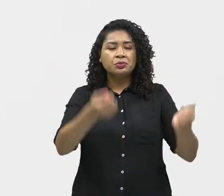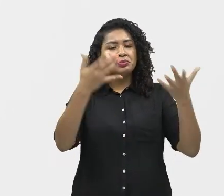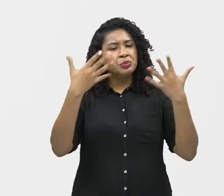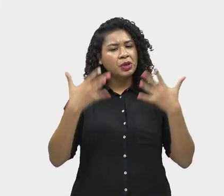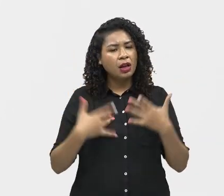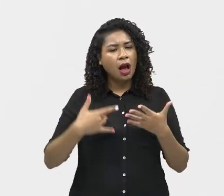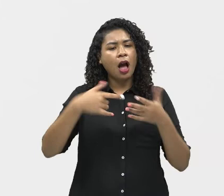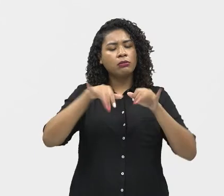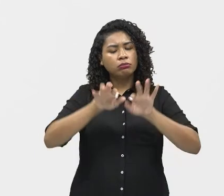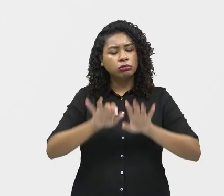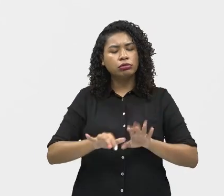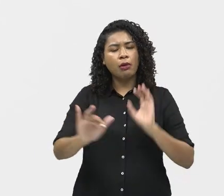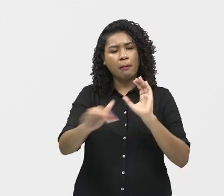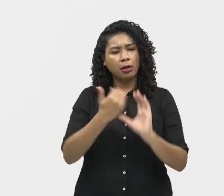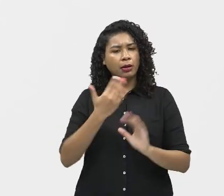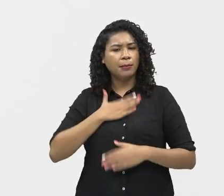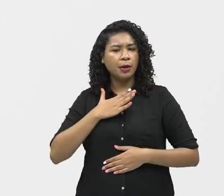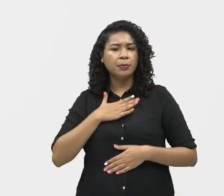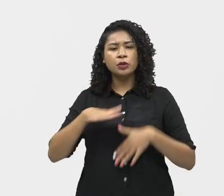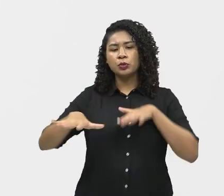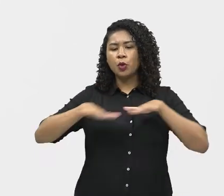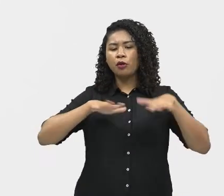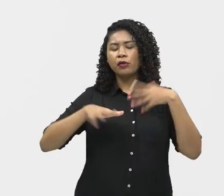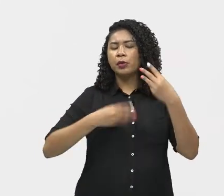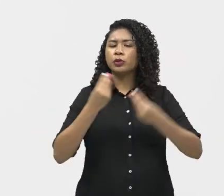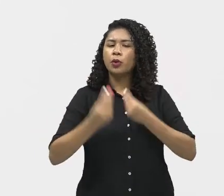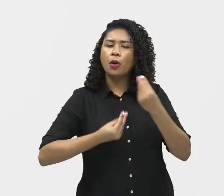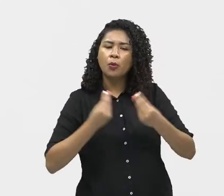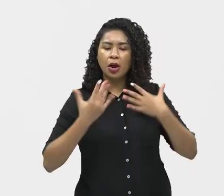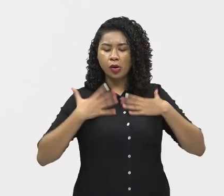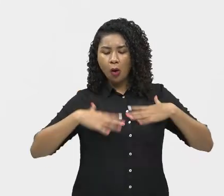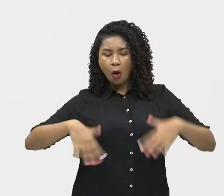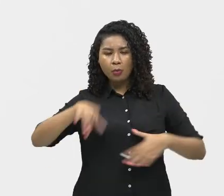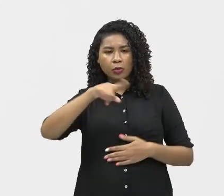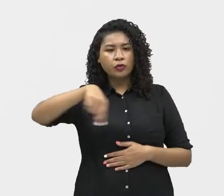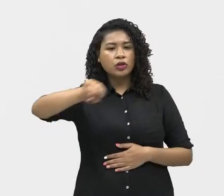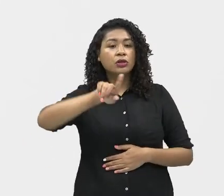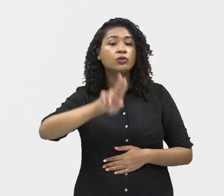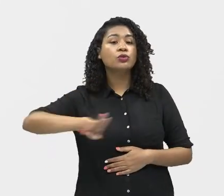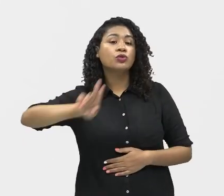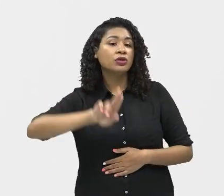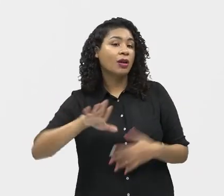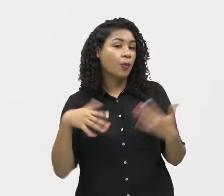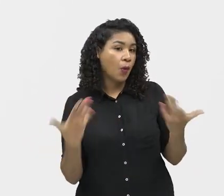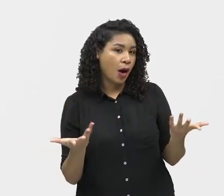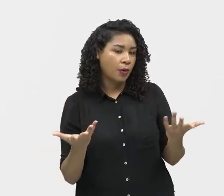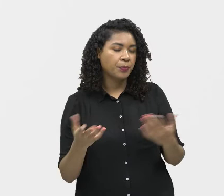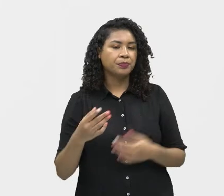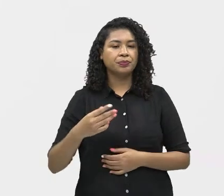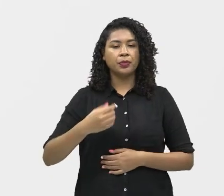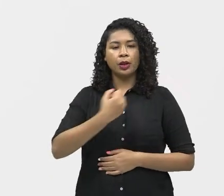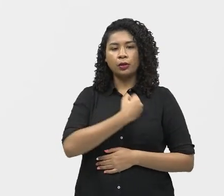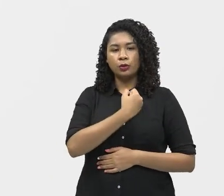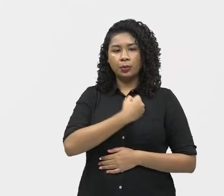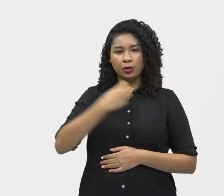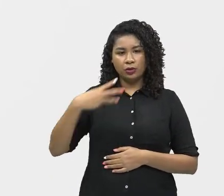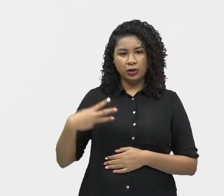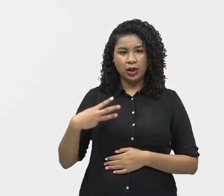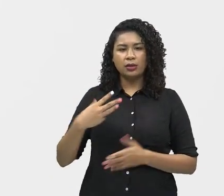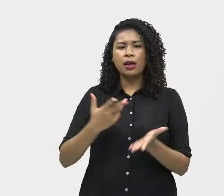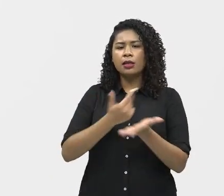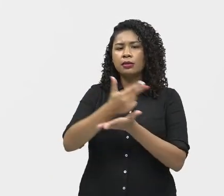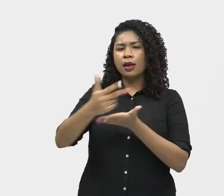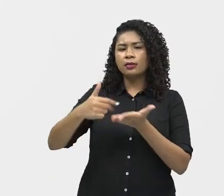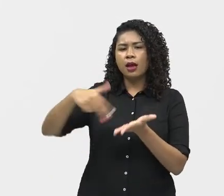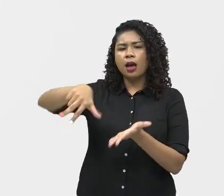escrever como é que é esses movimentos e qual os trajes que vocês já usaram em uma dessas danças. E a questão 3 é